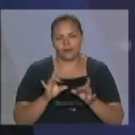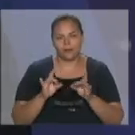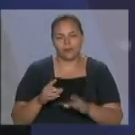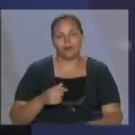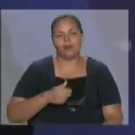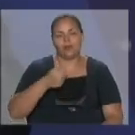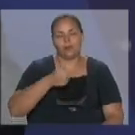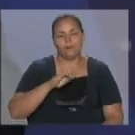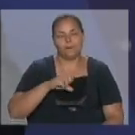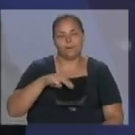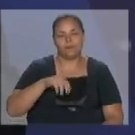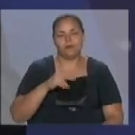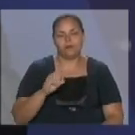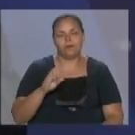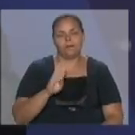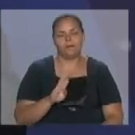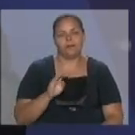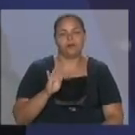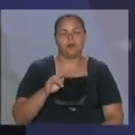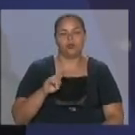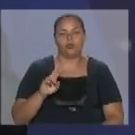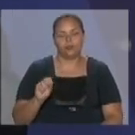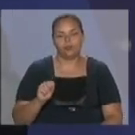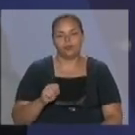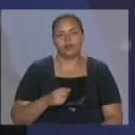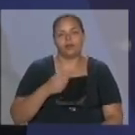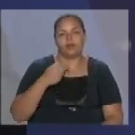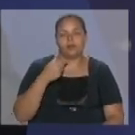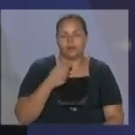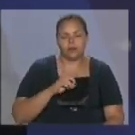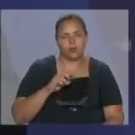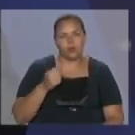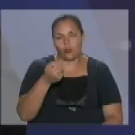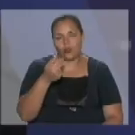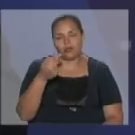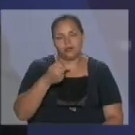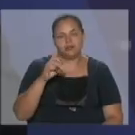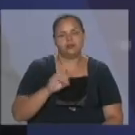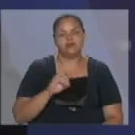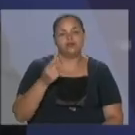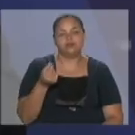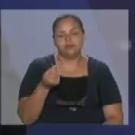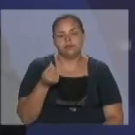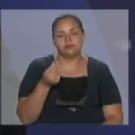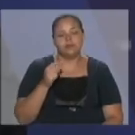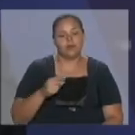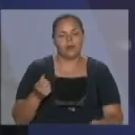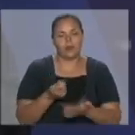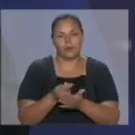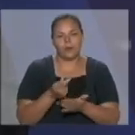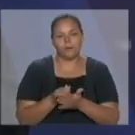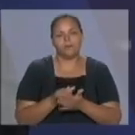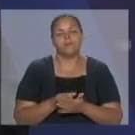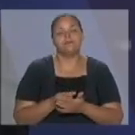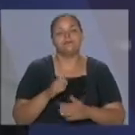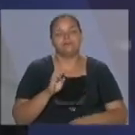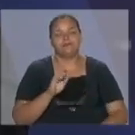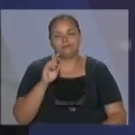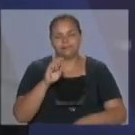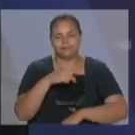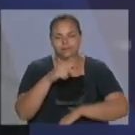vende esse gás para a distribuidora a 6,7 dólares, quase 7 dólares. Ela compra da Bolívia